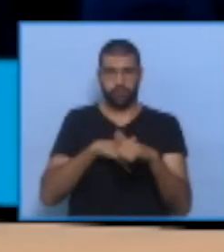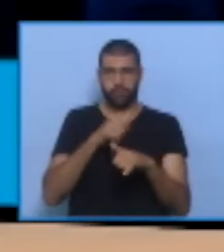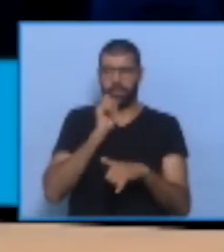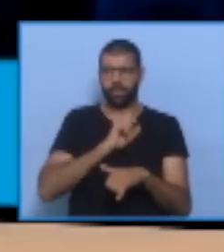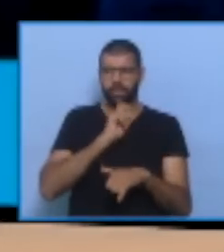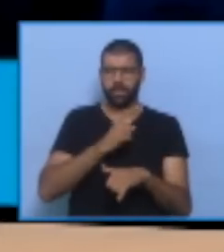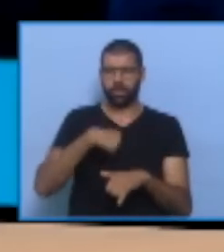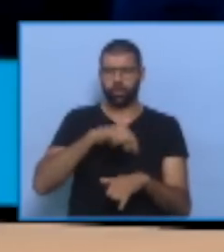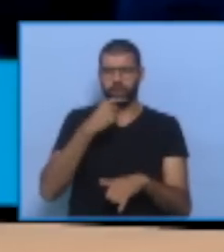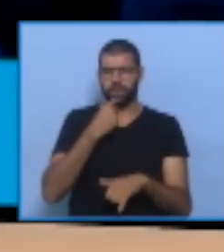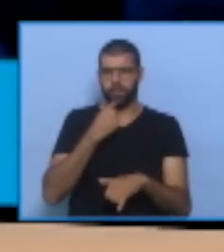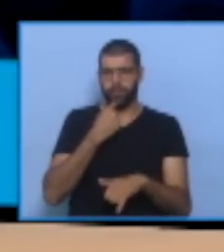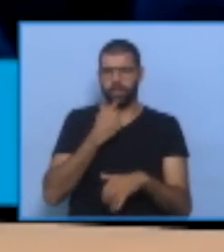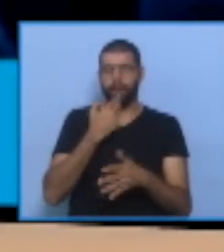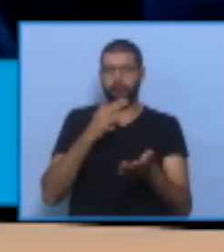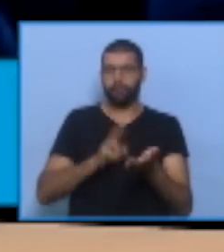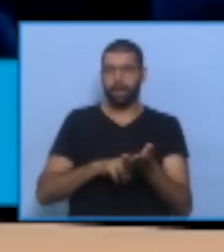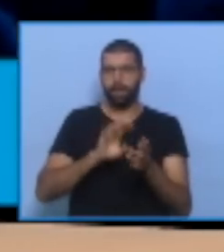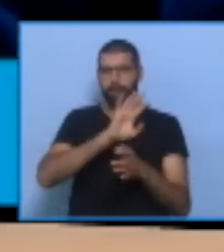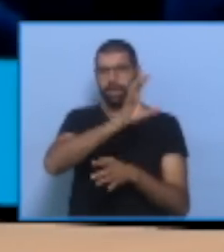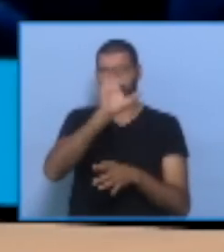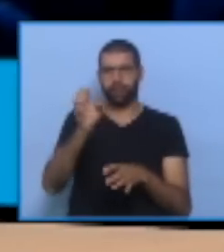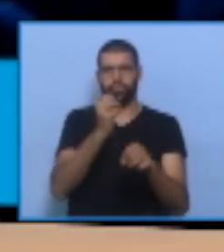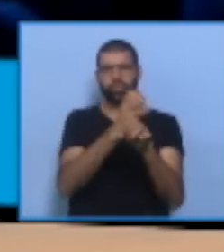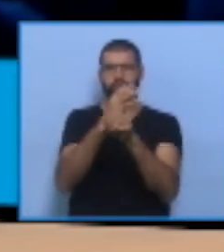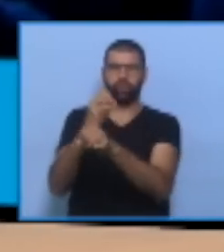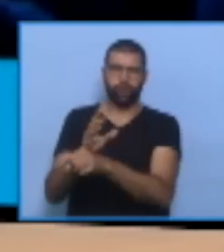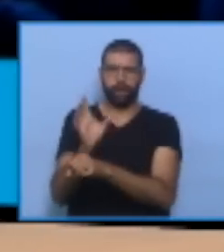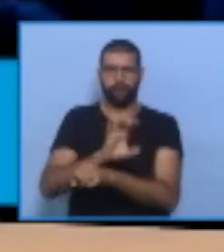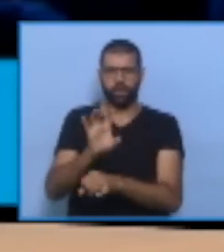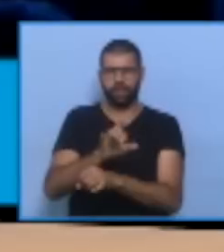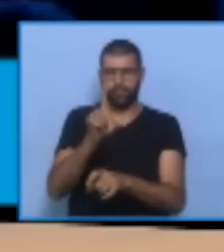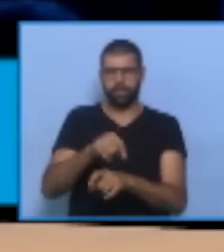podermos perceber que, afinal, também nos outros países há formas e